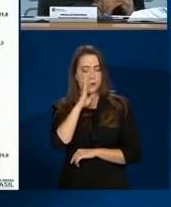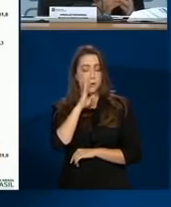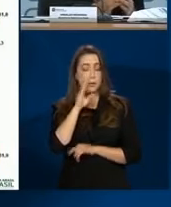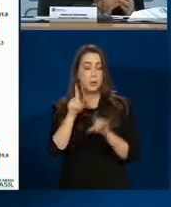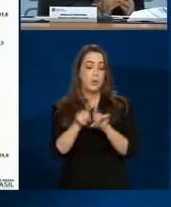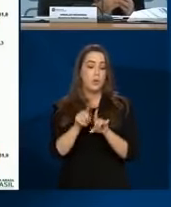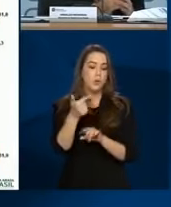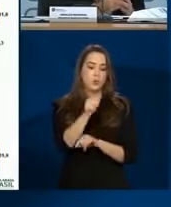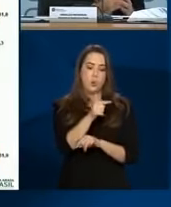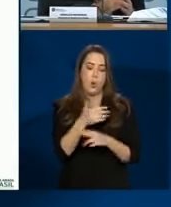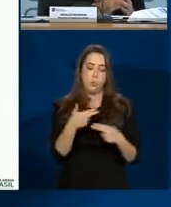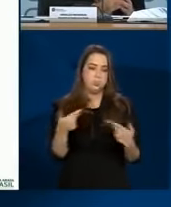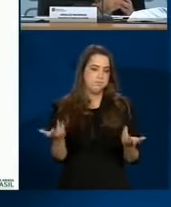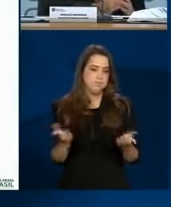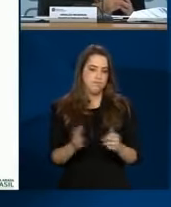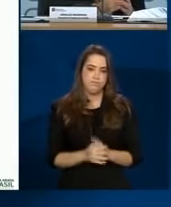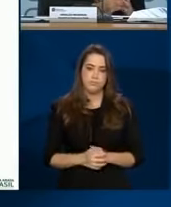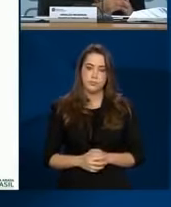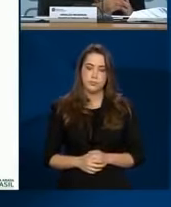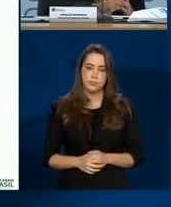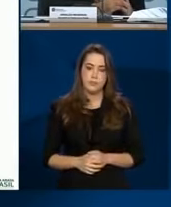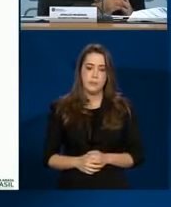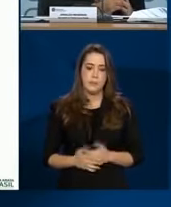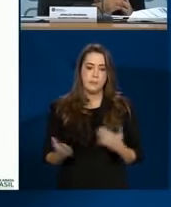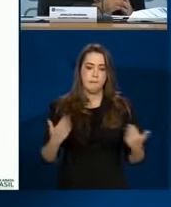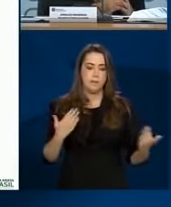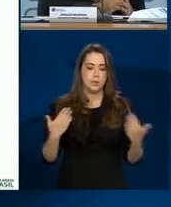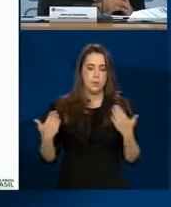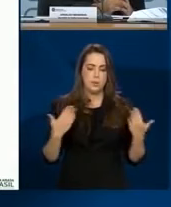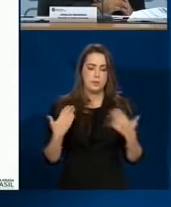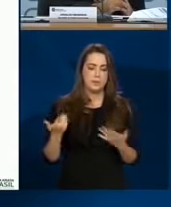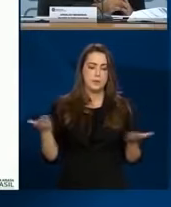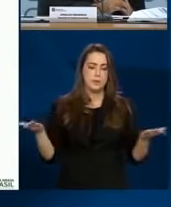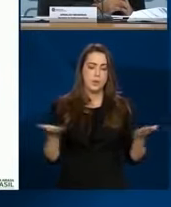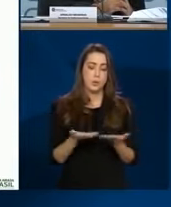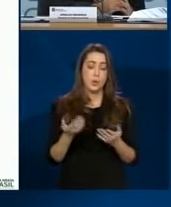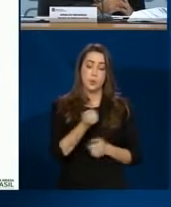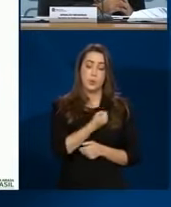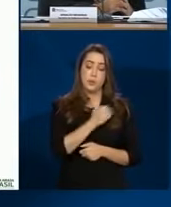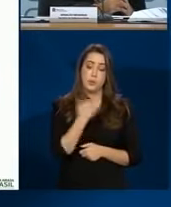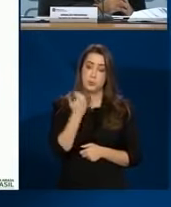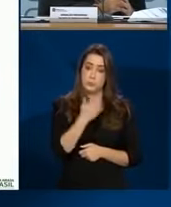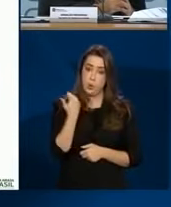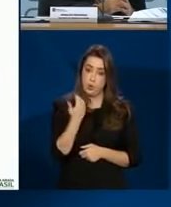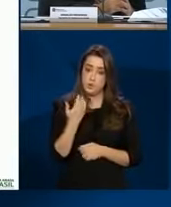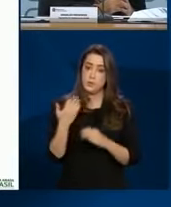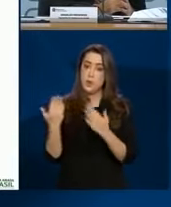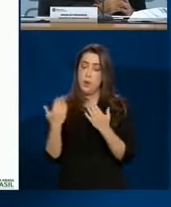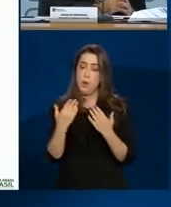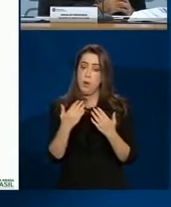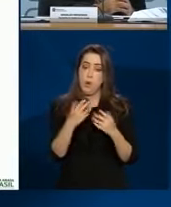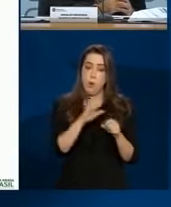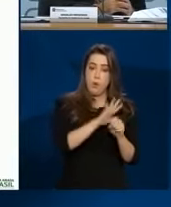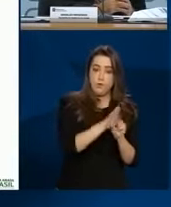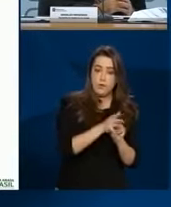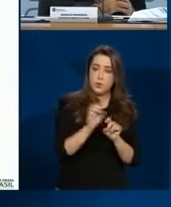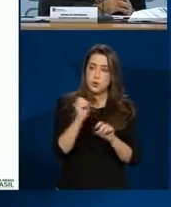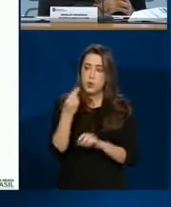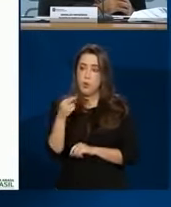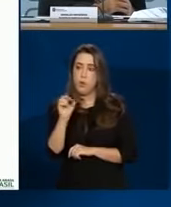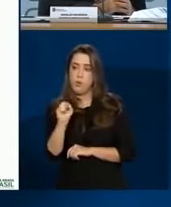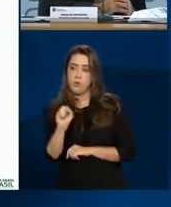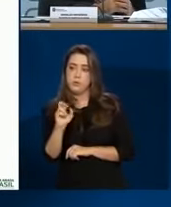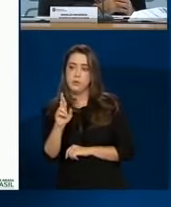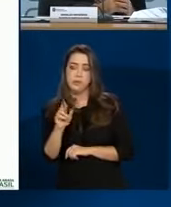não identificados. Próximo, quando a gente avalia, portanto, os óbitos por SRAG, né, segundo a classificação final